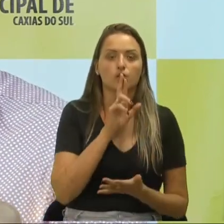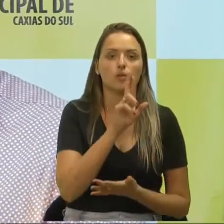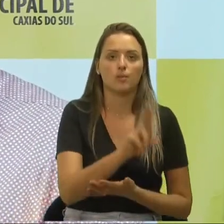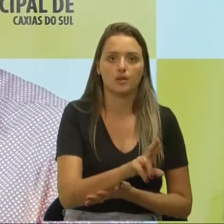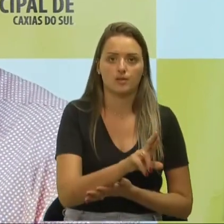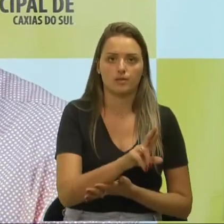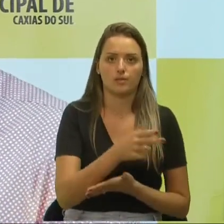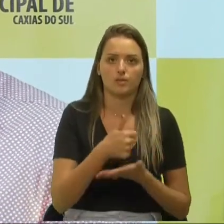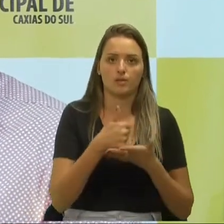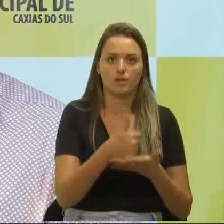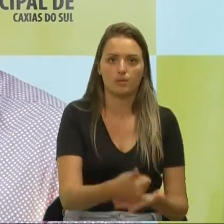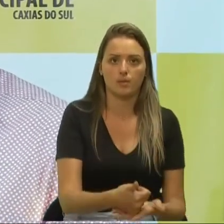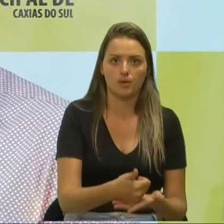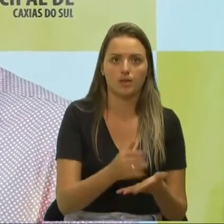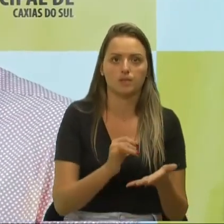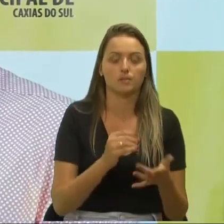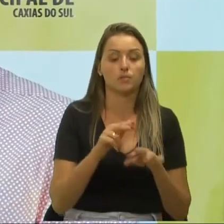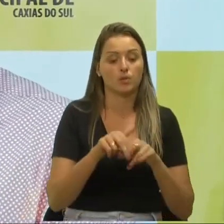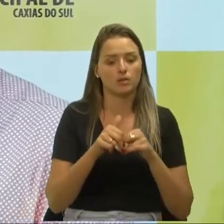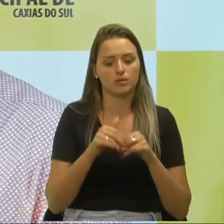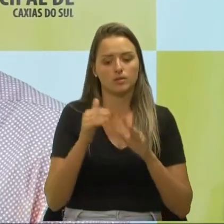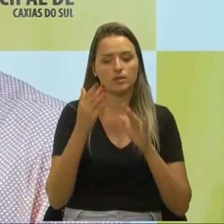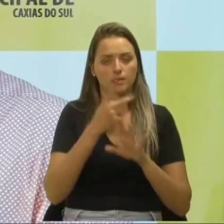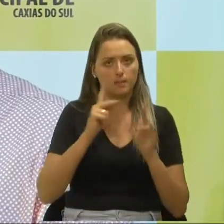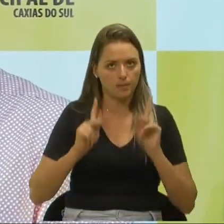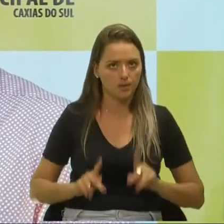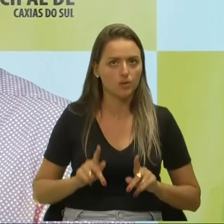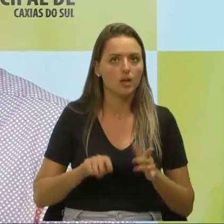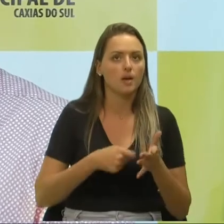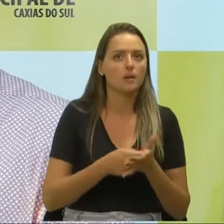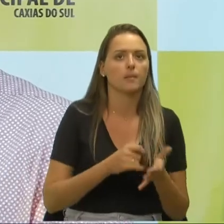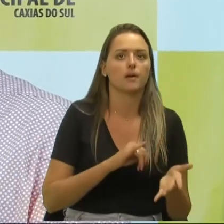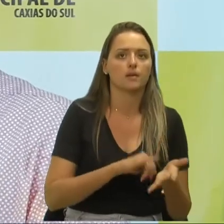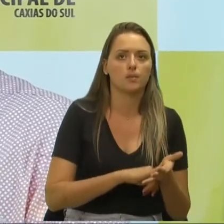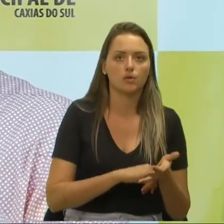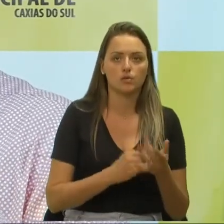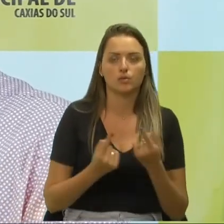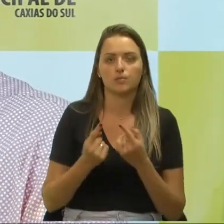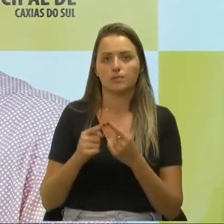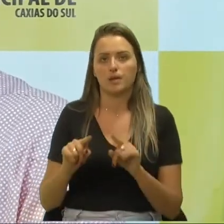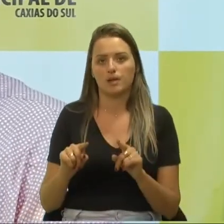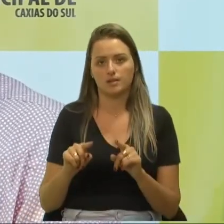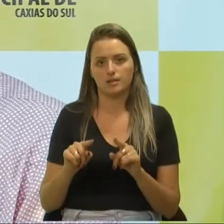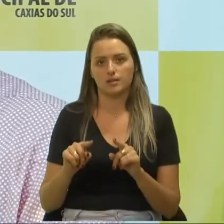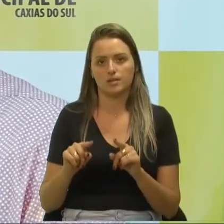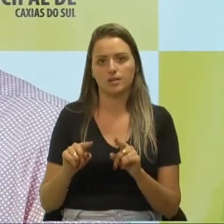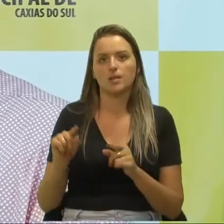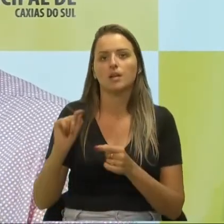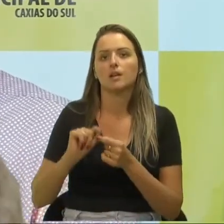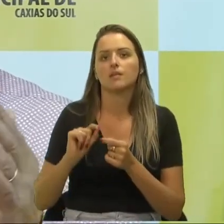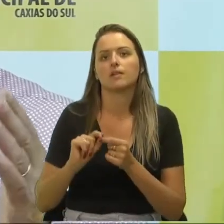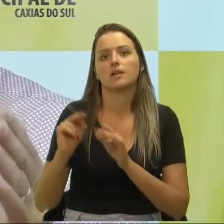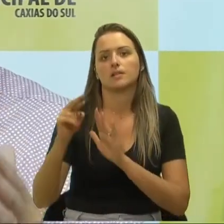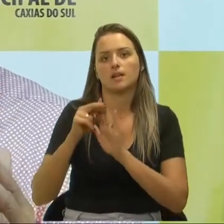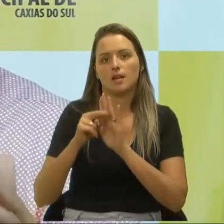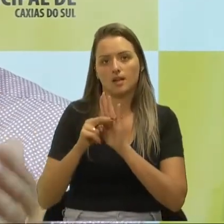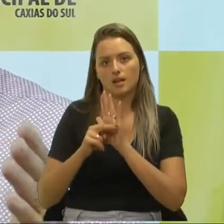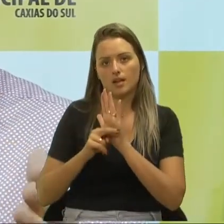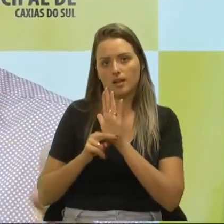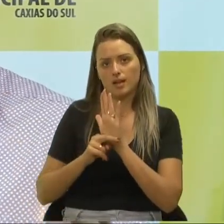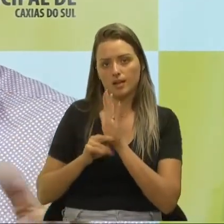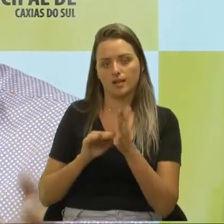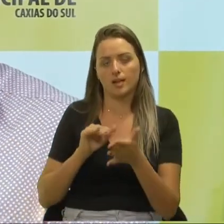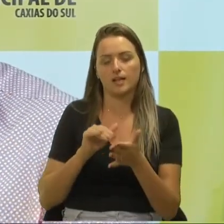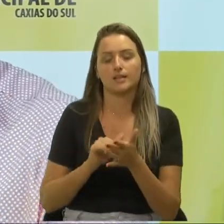ao contribuinte diante dos impostos que paga. Mas sim que, pelo menos, faça o regramento da, até